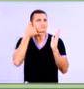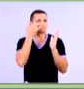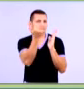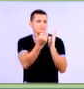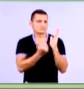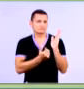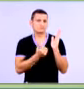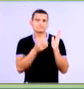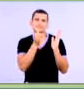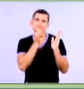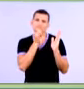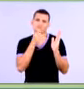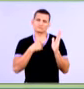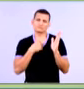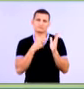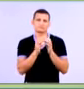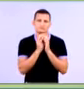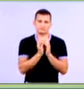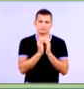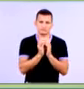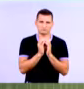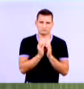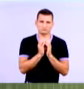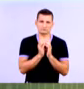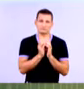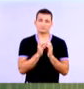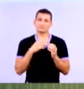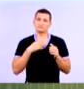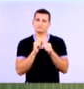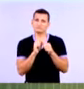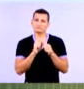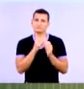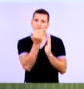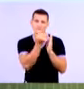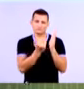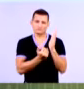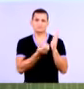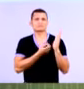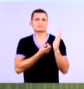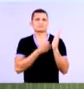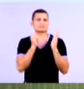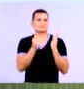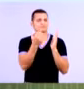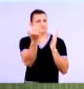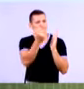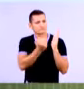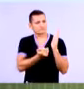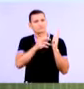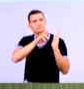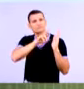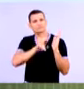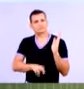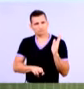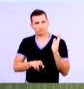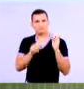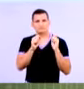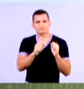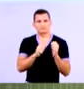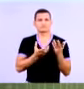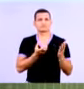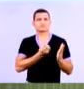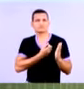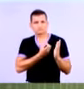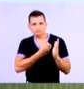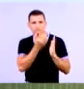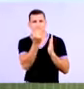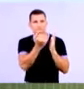exemplo, quando eu vou jogar na Mega Sena, eu faço uma lista de números. E eu posso ter várias listas, assim, né? Eu posso ter listas de número,